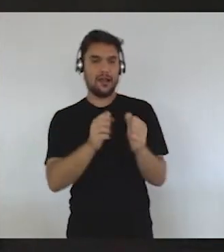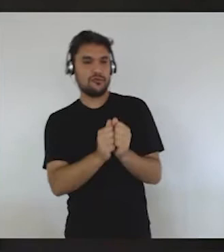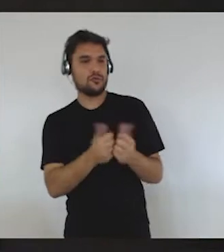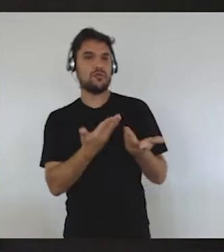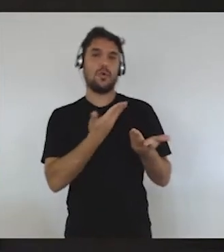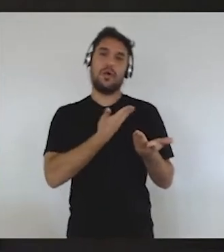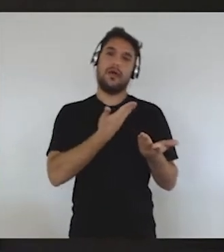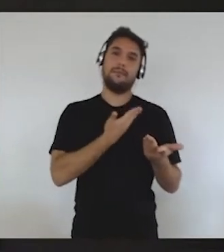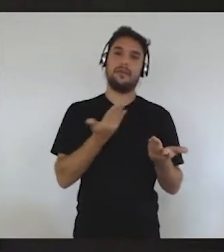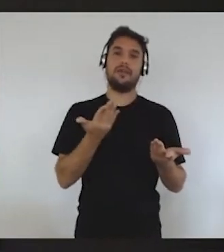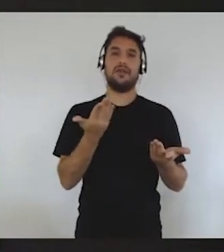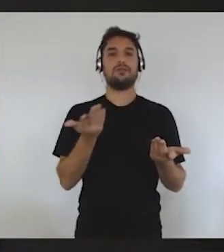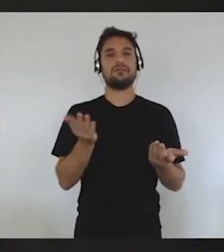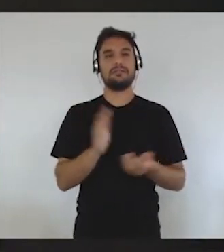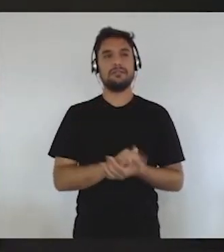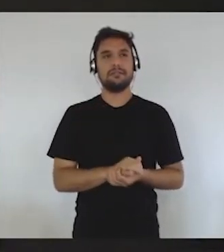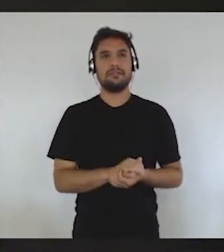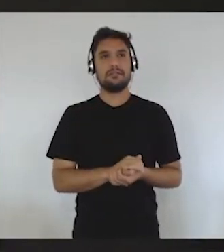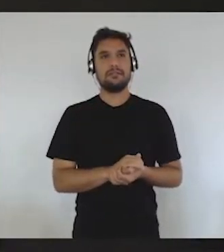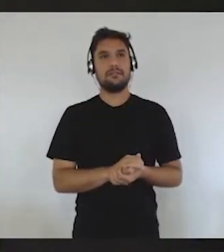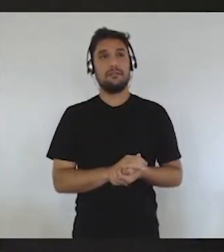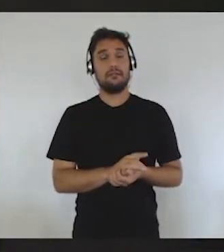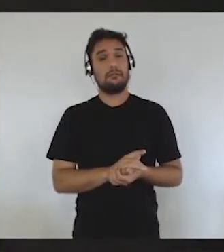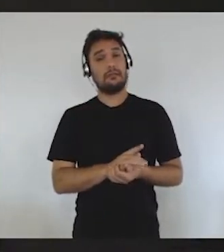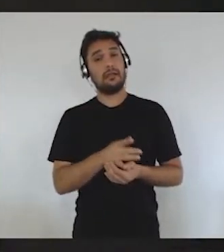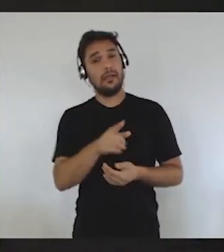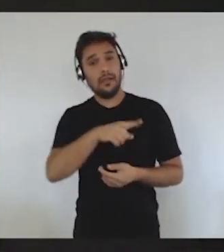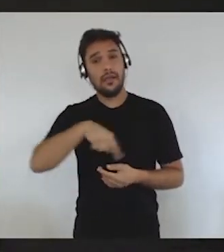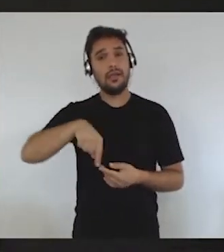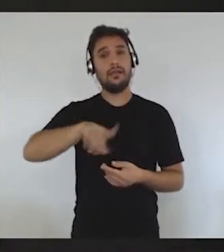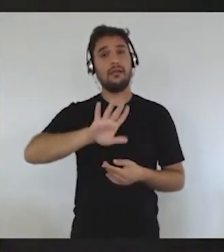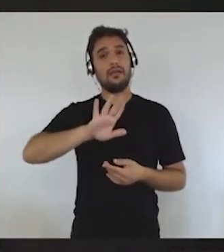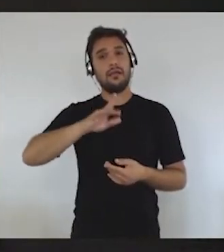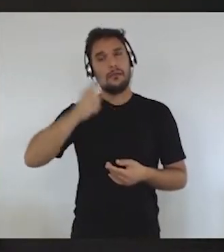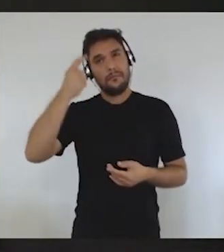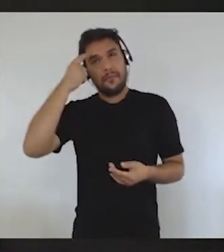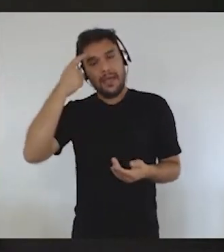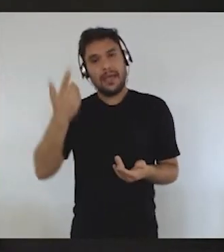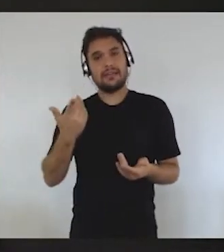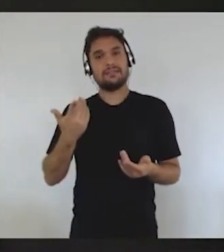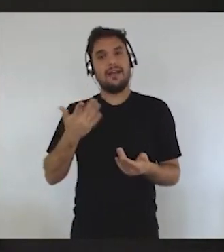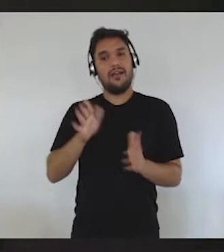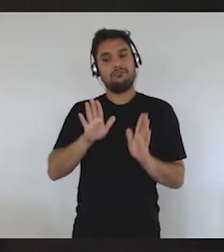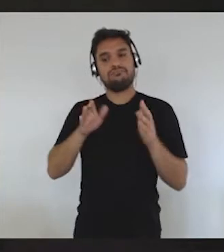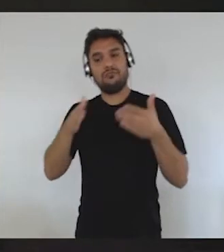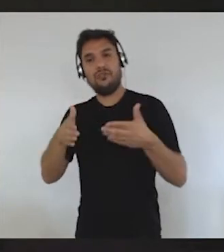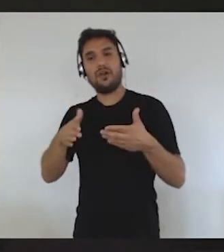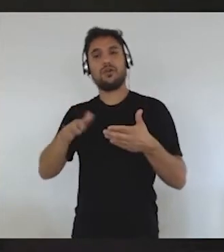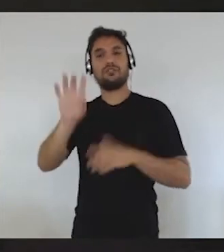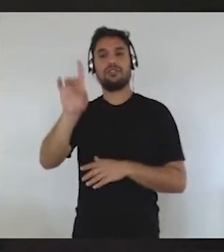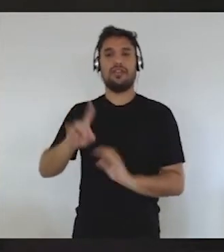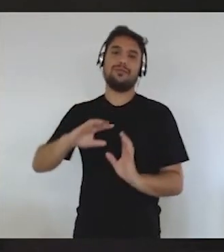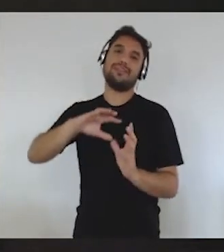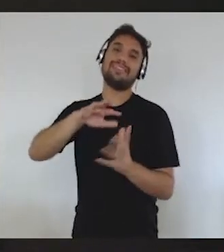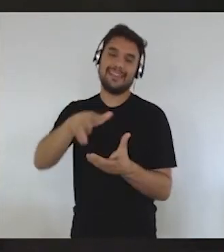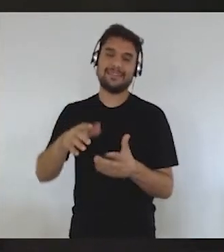colegas e que compartilham, né, principalmente, essa paixão pelo direito